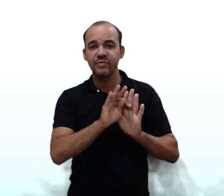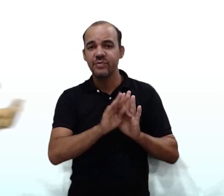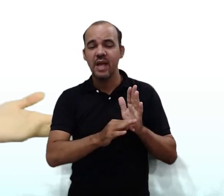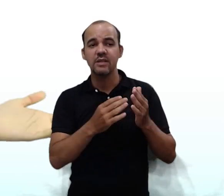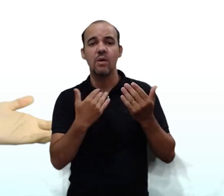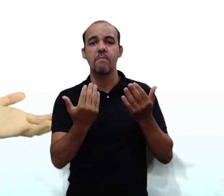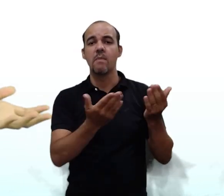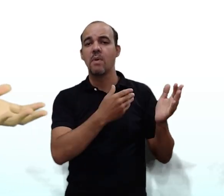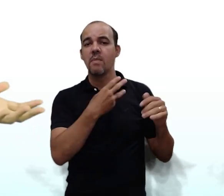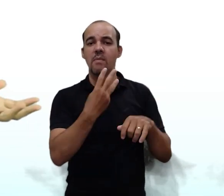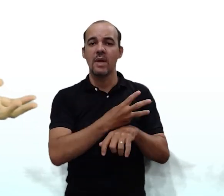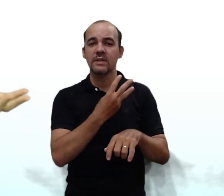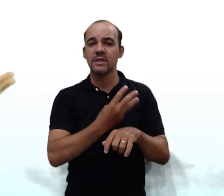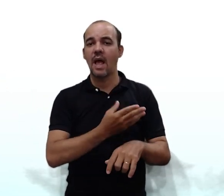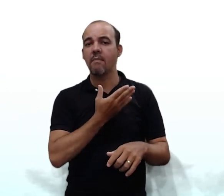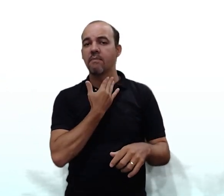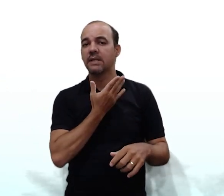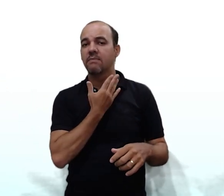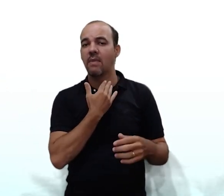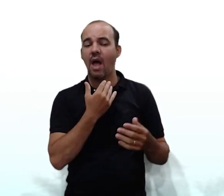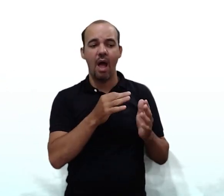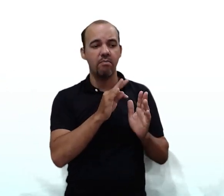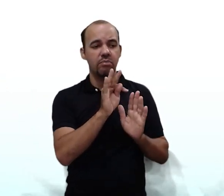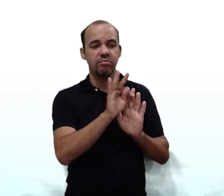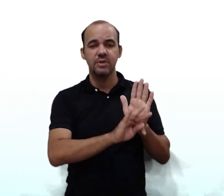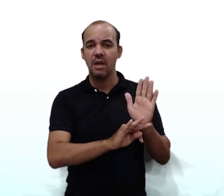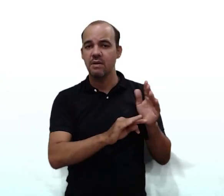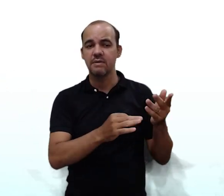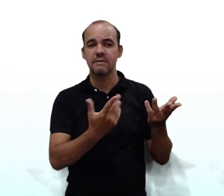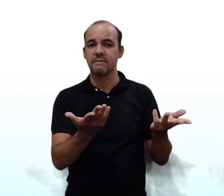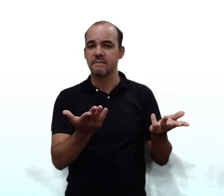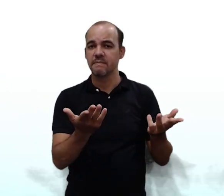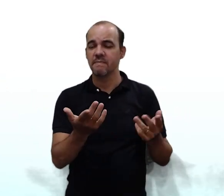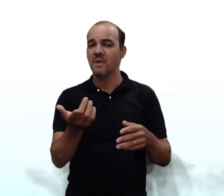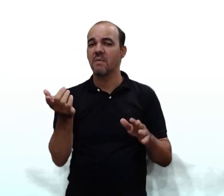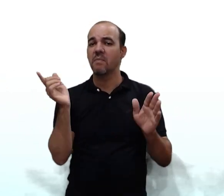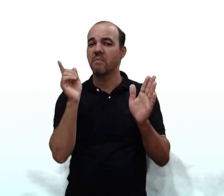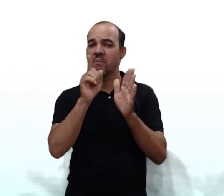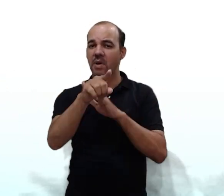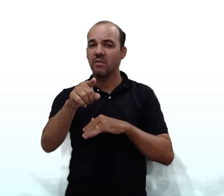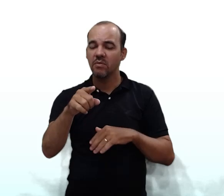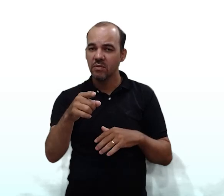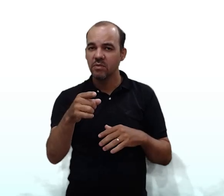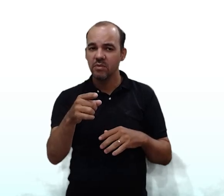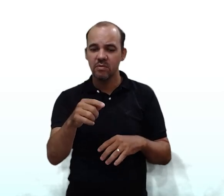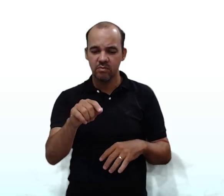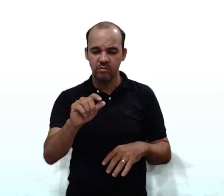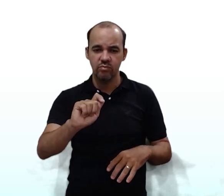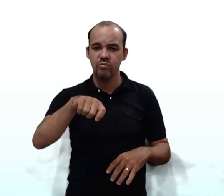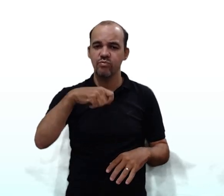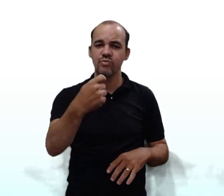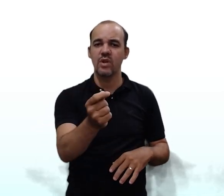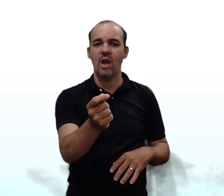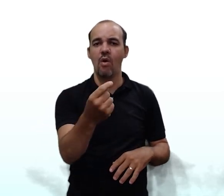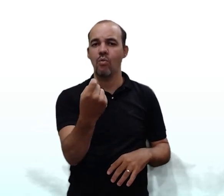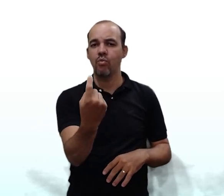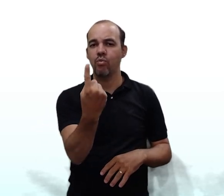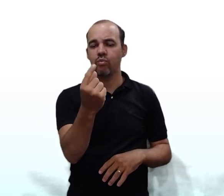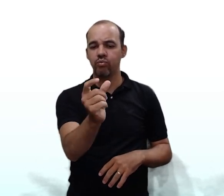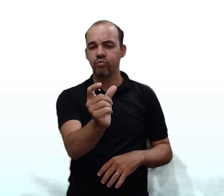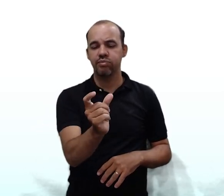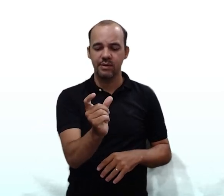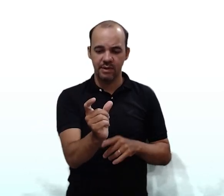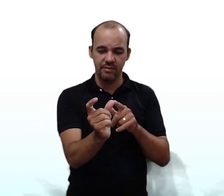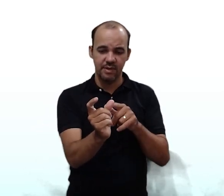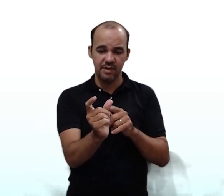de WhatsApp, quem sabe, Mas a pergunta que eu tenho para você é, uma única palavra, será que pode